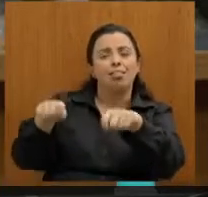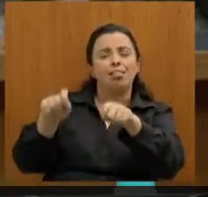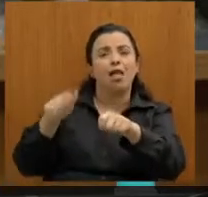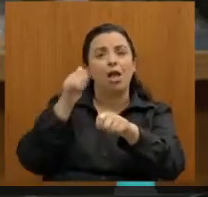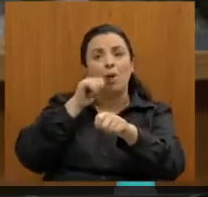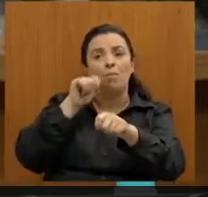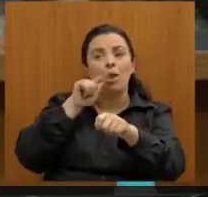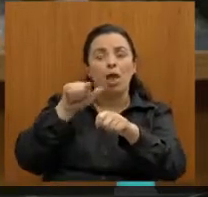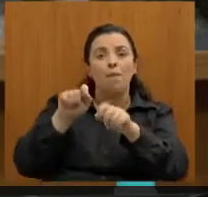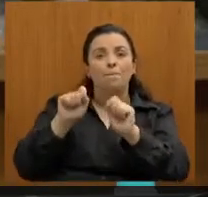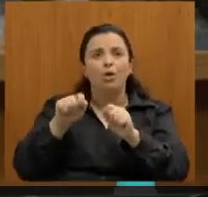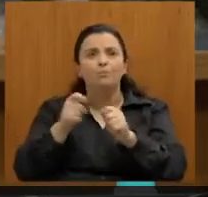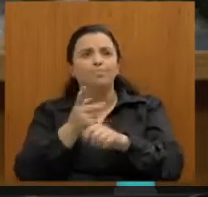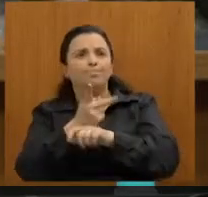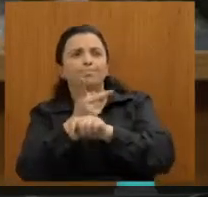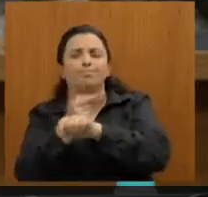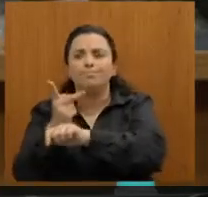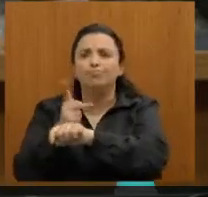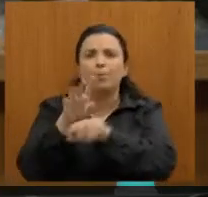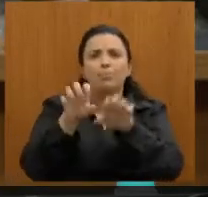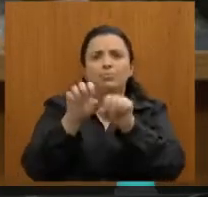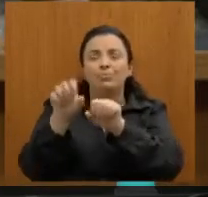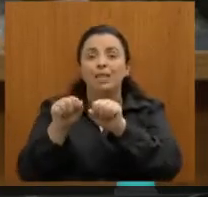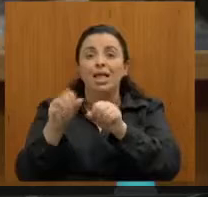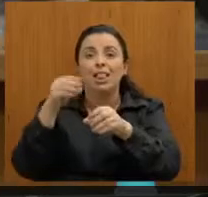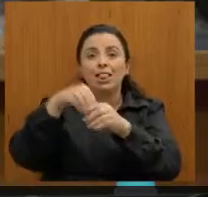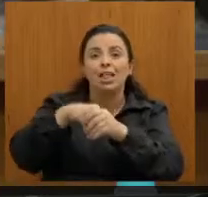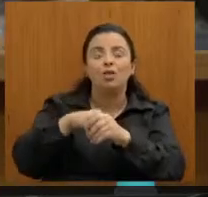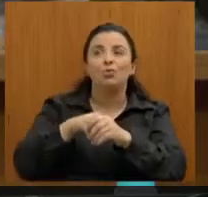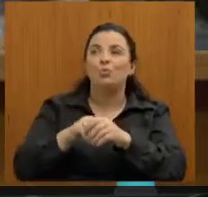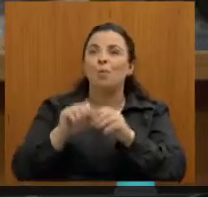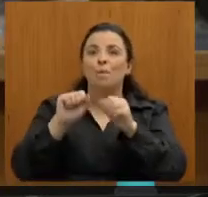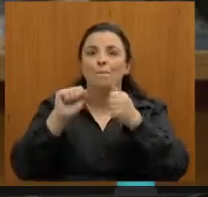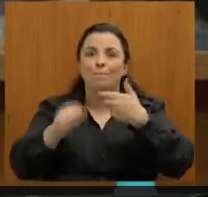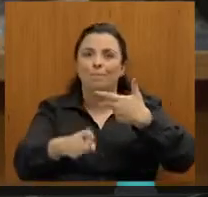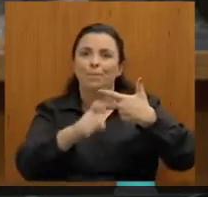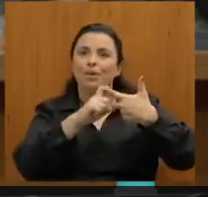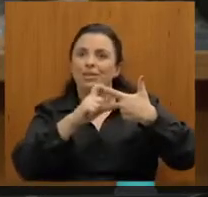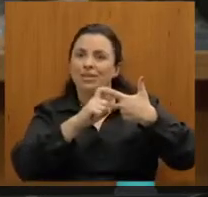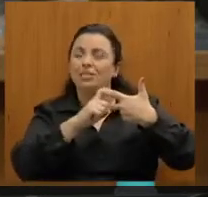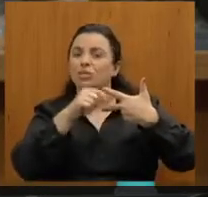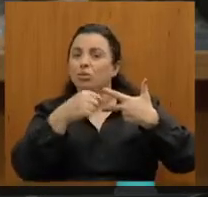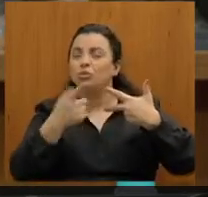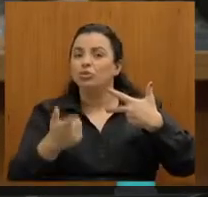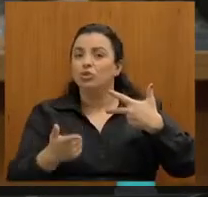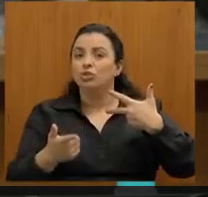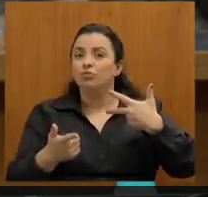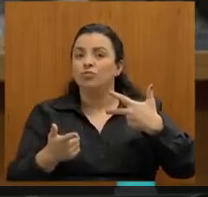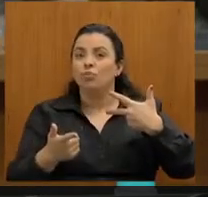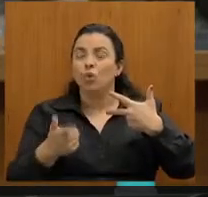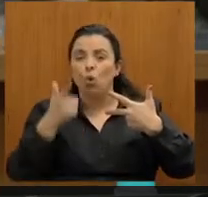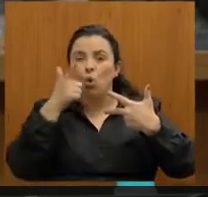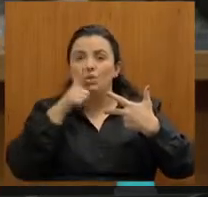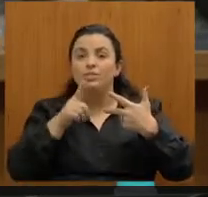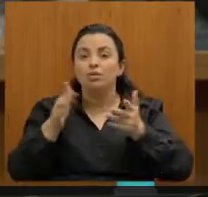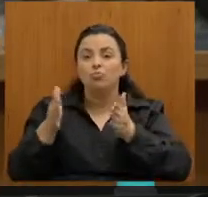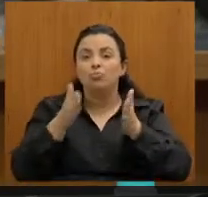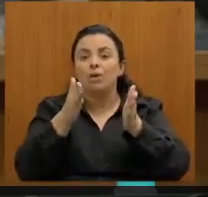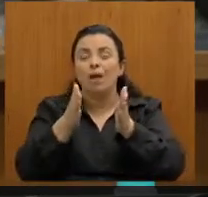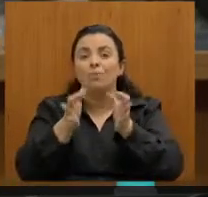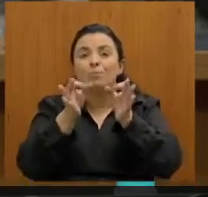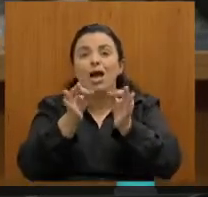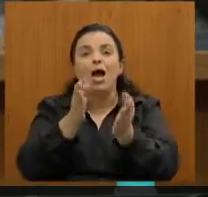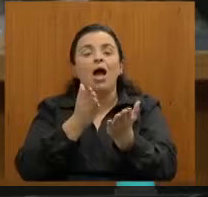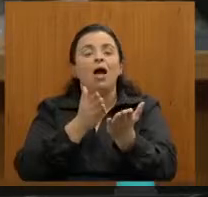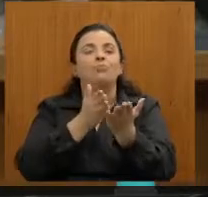dentro dos mecanismos do Poder Executivo é o caminho para contornar e